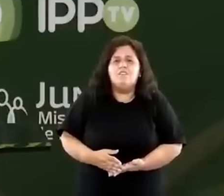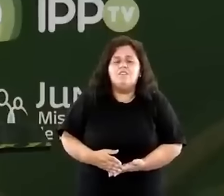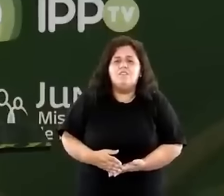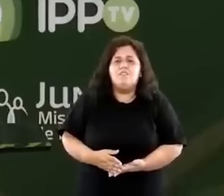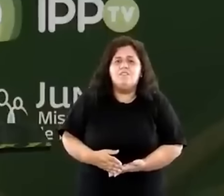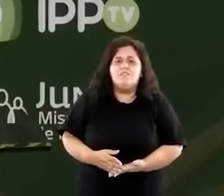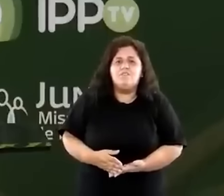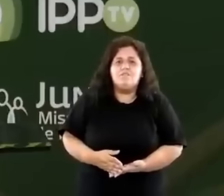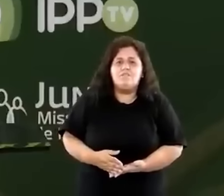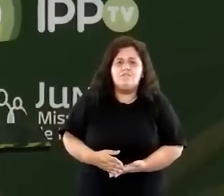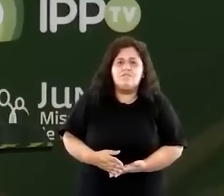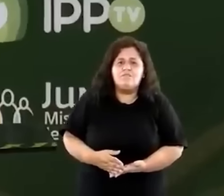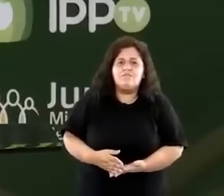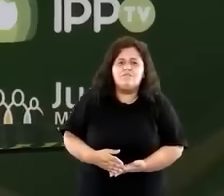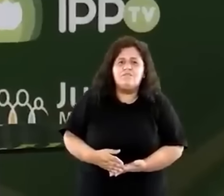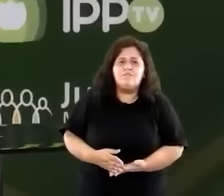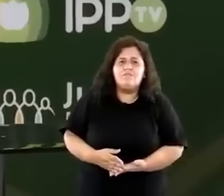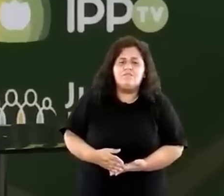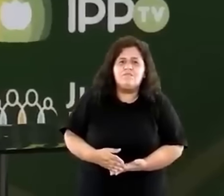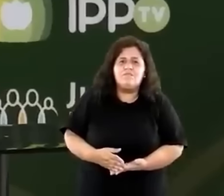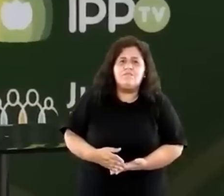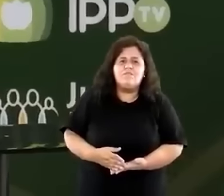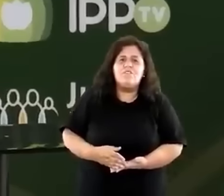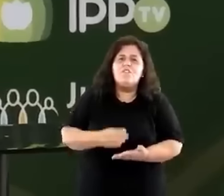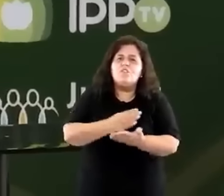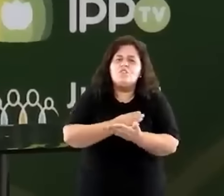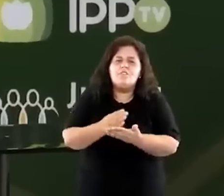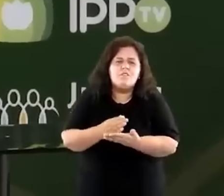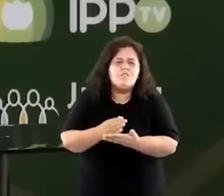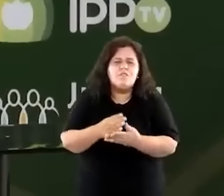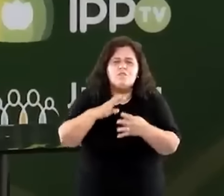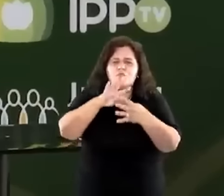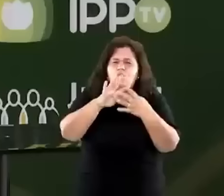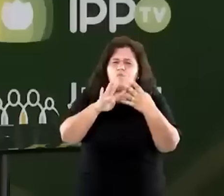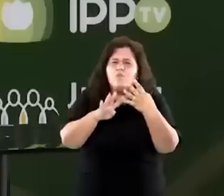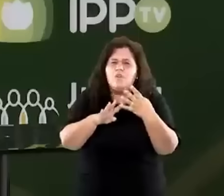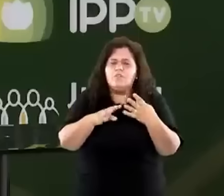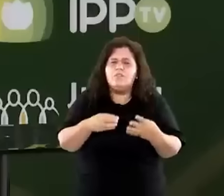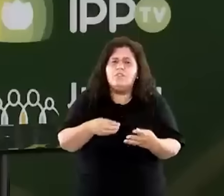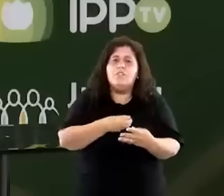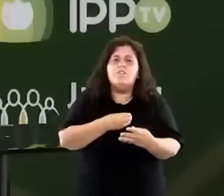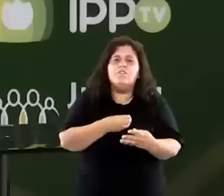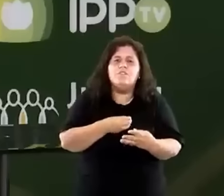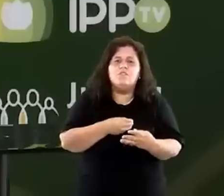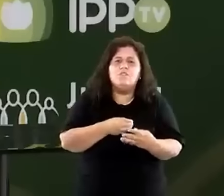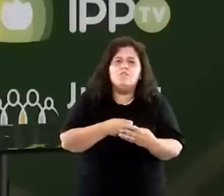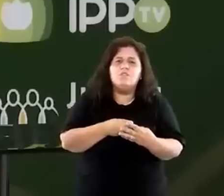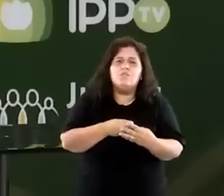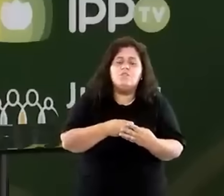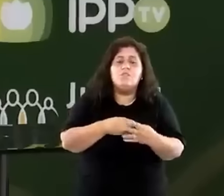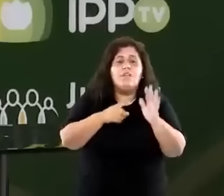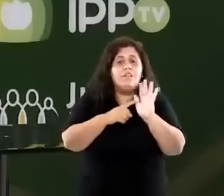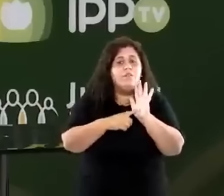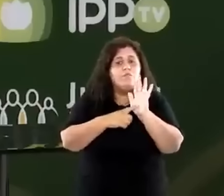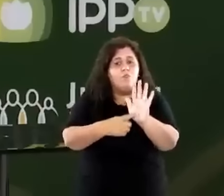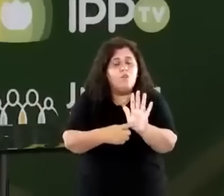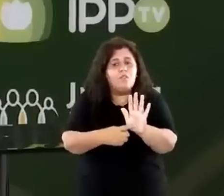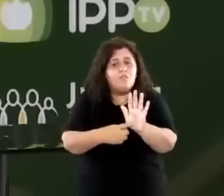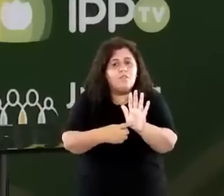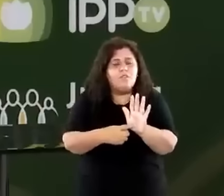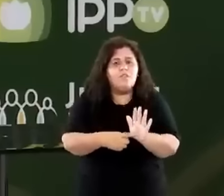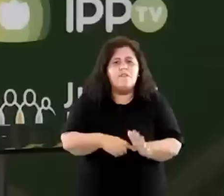só não só dos seres Celestiais mas a doxologia da igreja